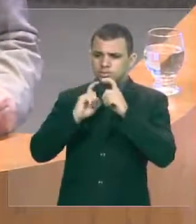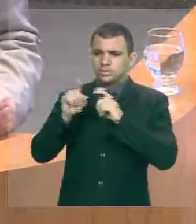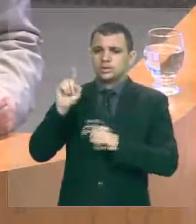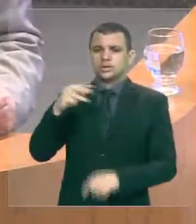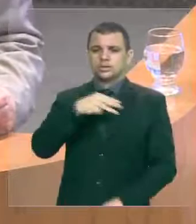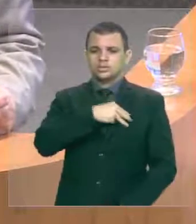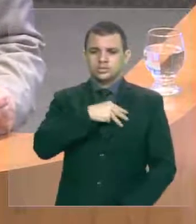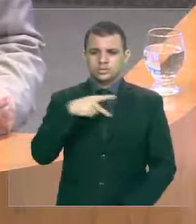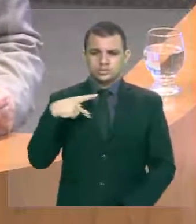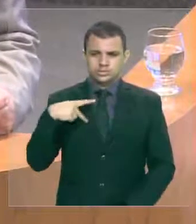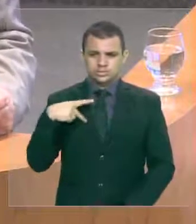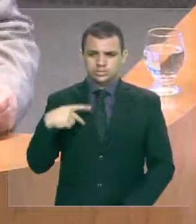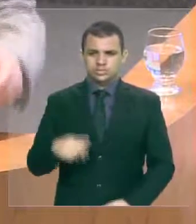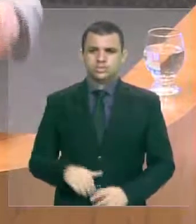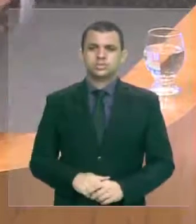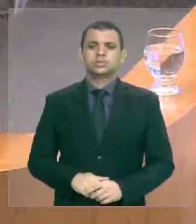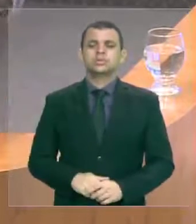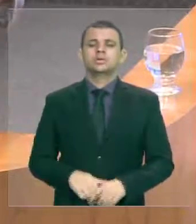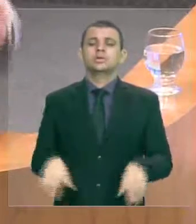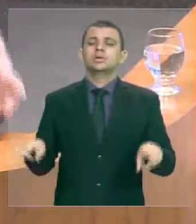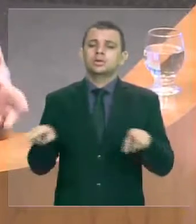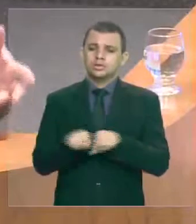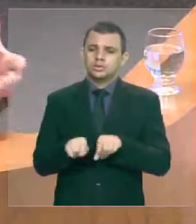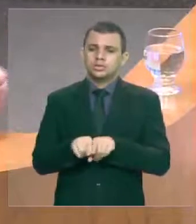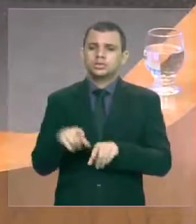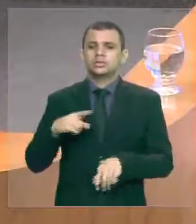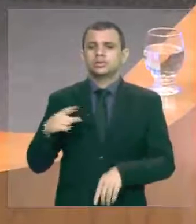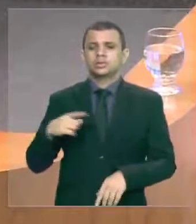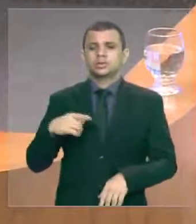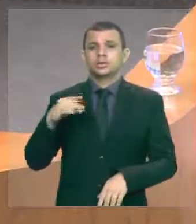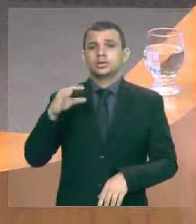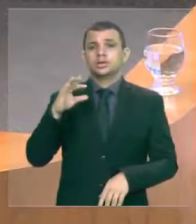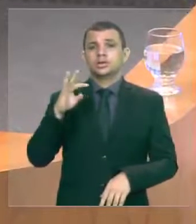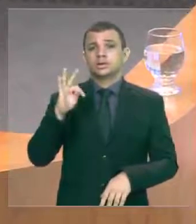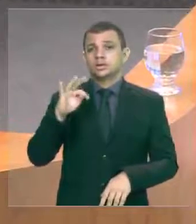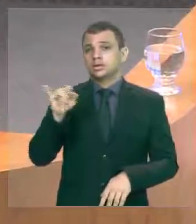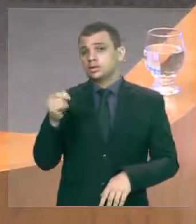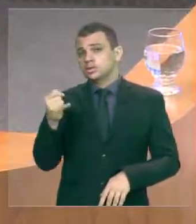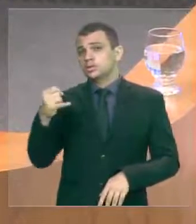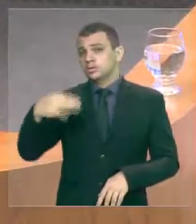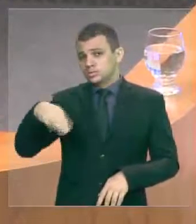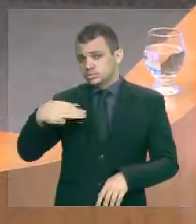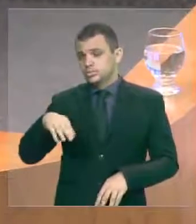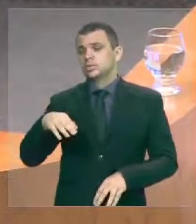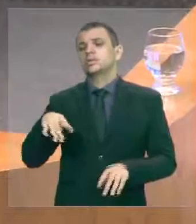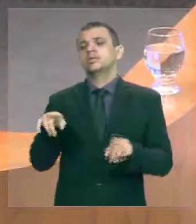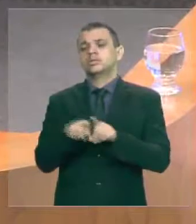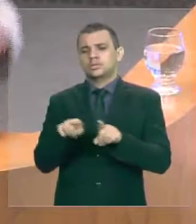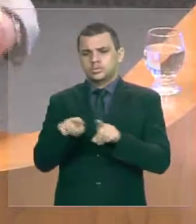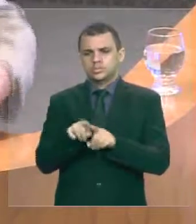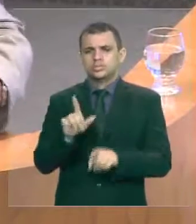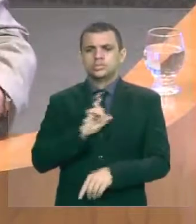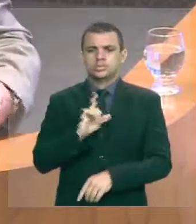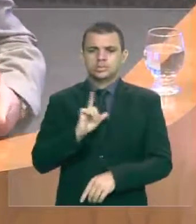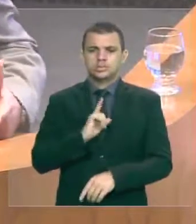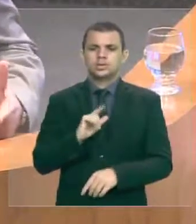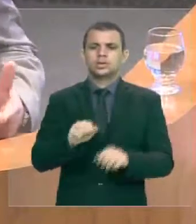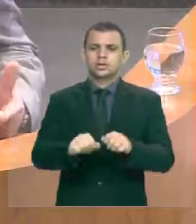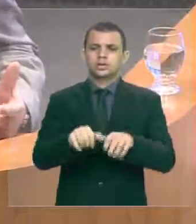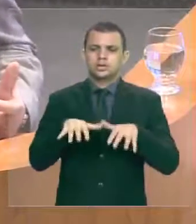Público, passou pelo Tribunal de Justiça do Estado, por